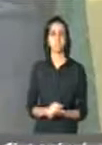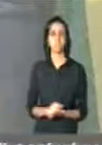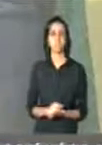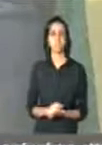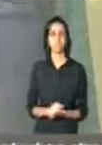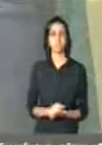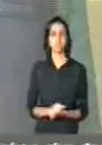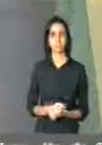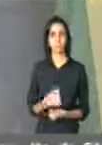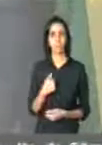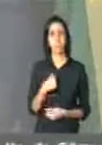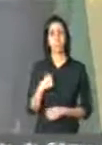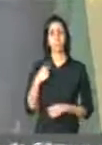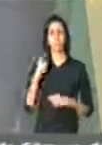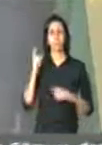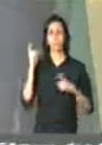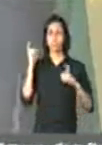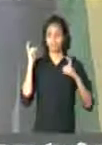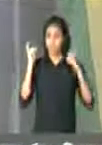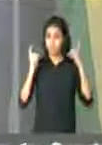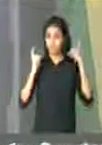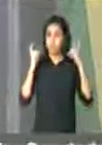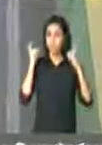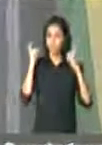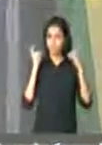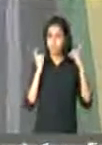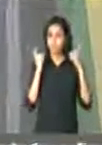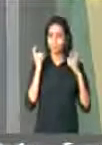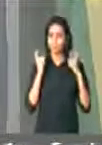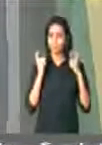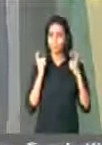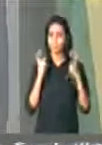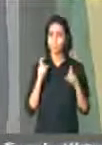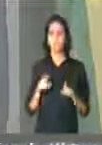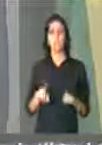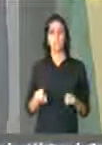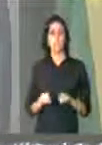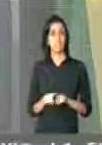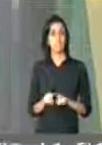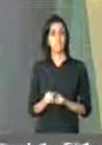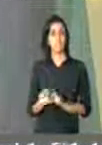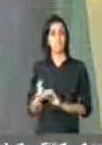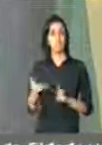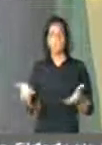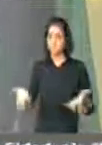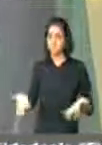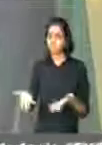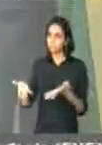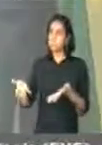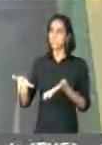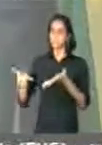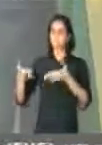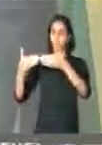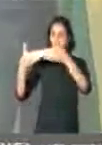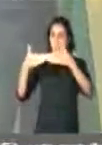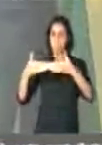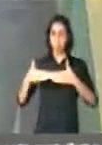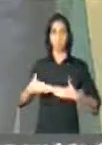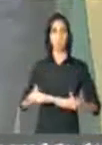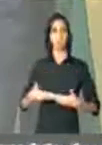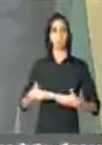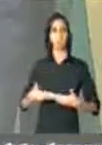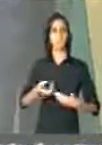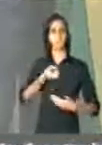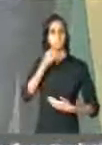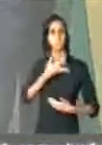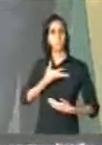fico extremamente preocupado e, ao mesmo tempo, enaltecer a postura da gloriosa Polícia Militar do